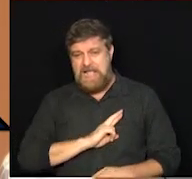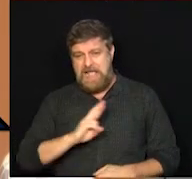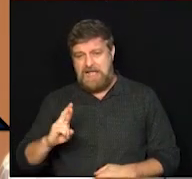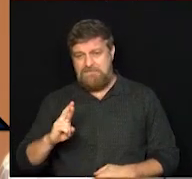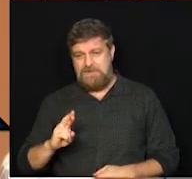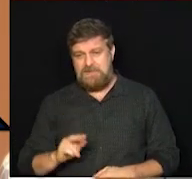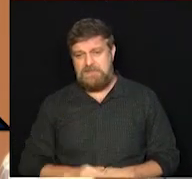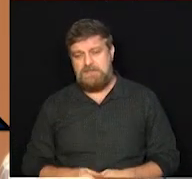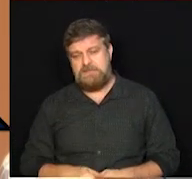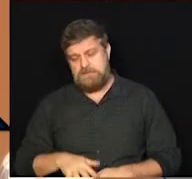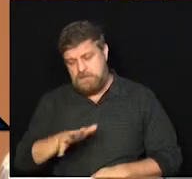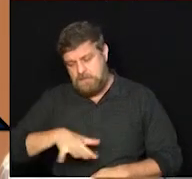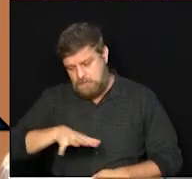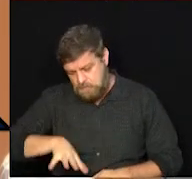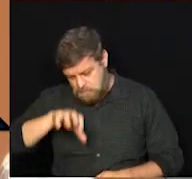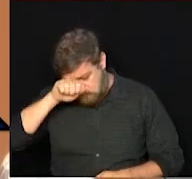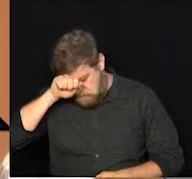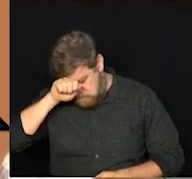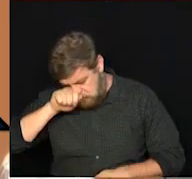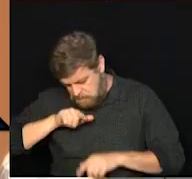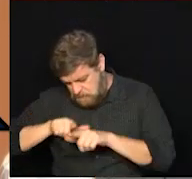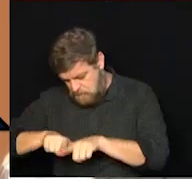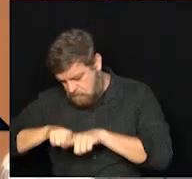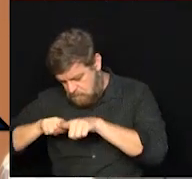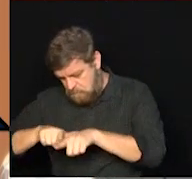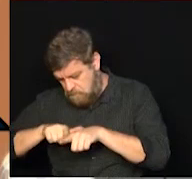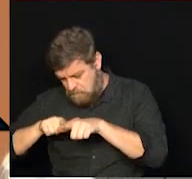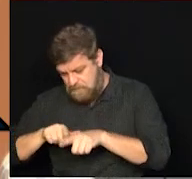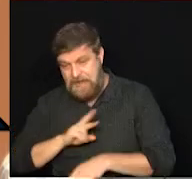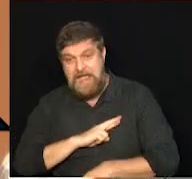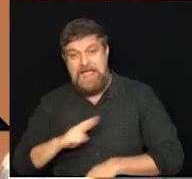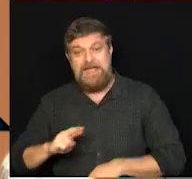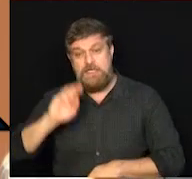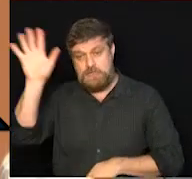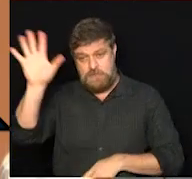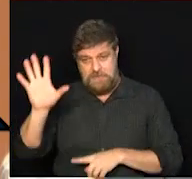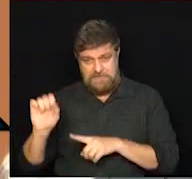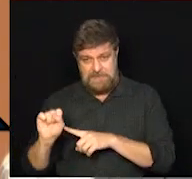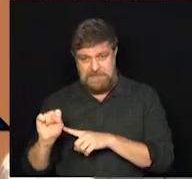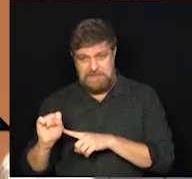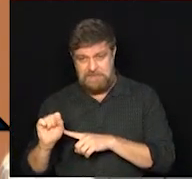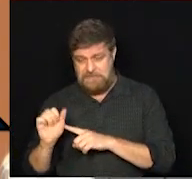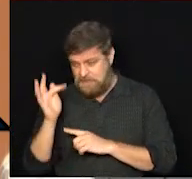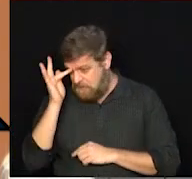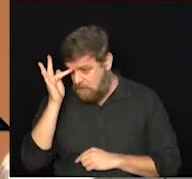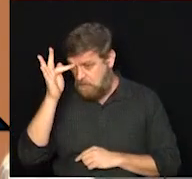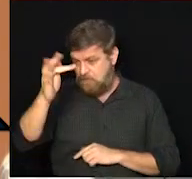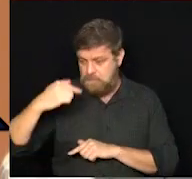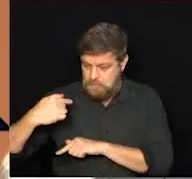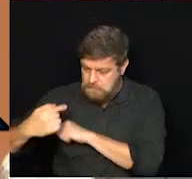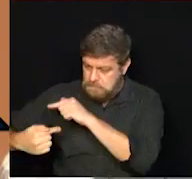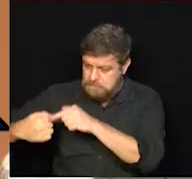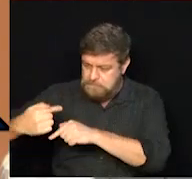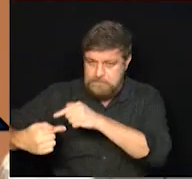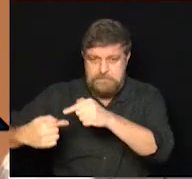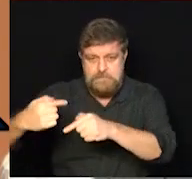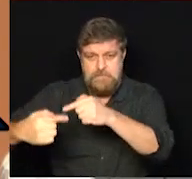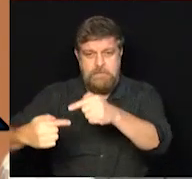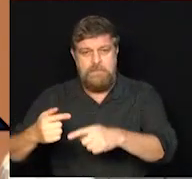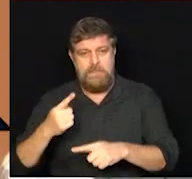de matriz africana não é e para as futuras gerações já que temos este lançamento